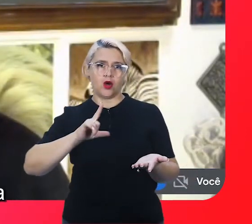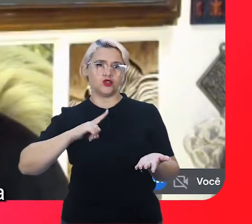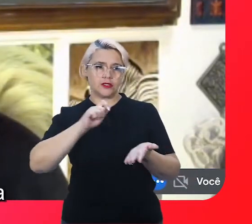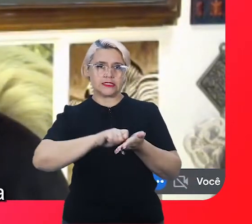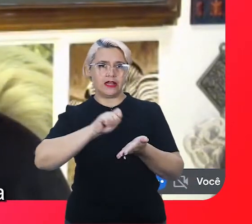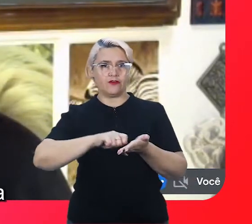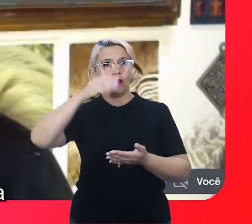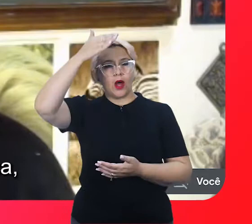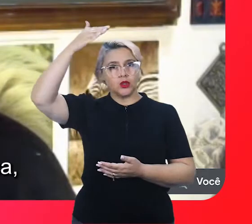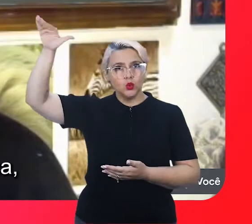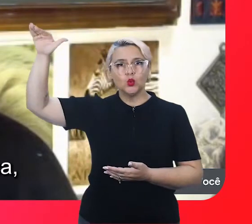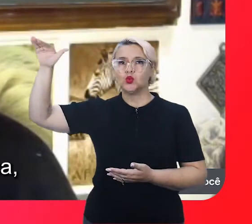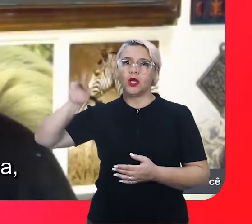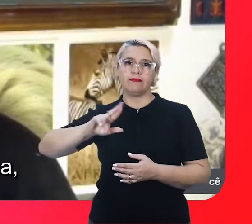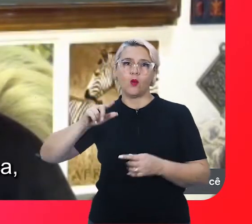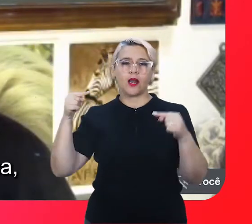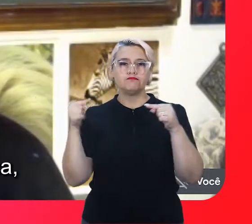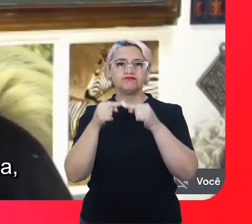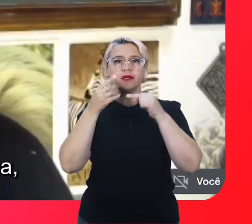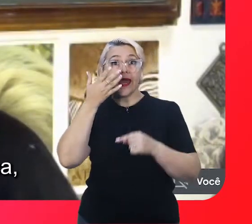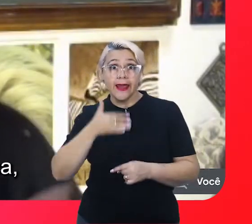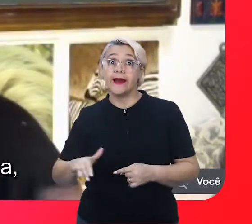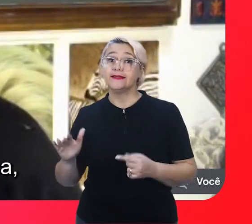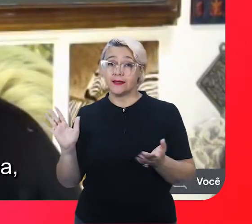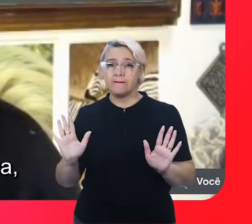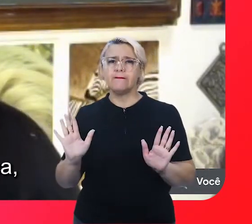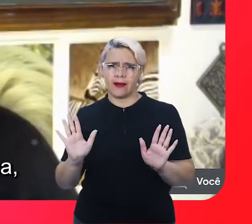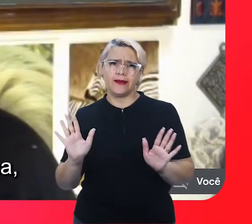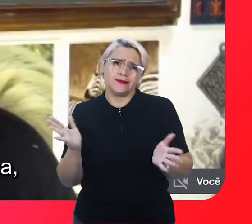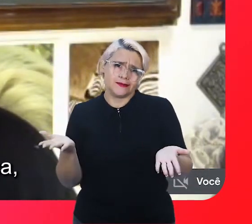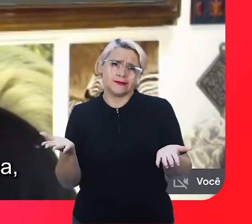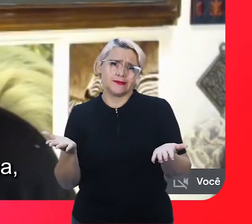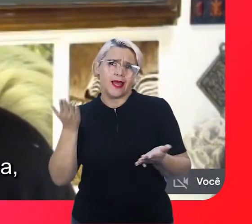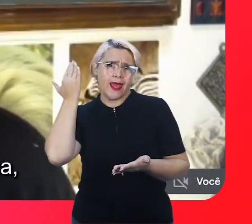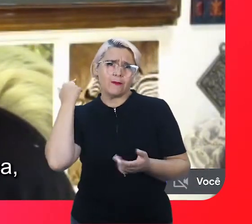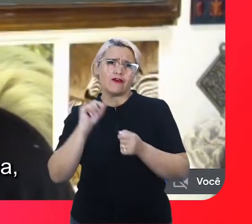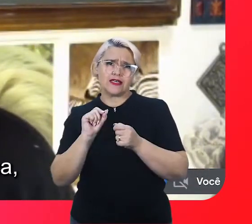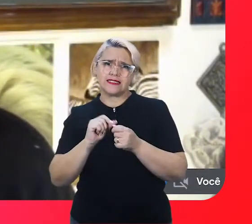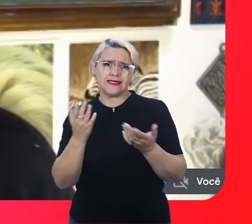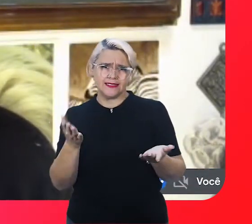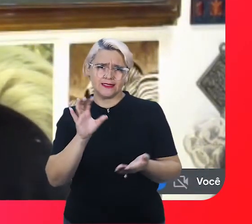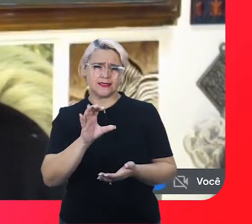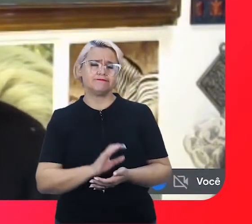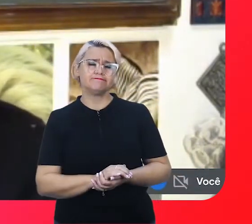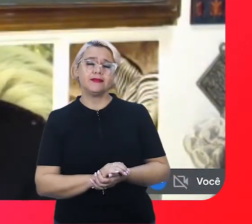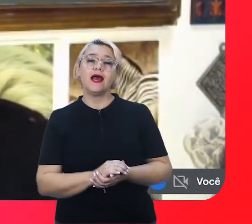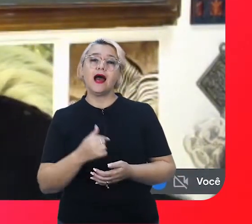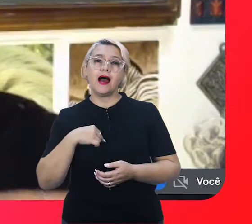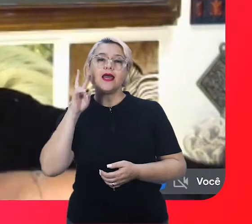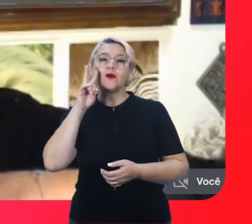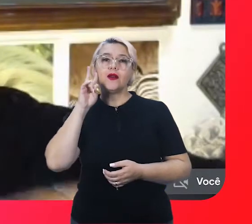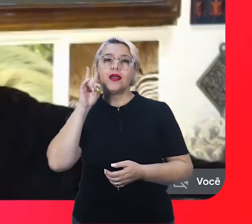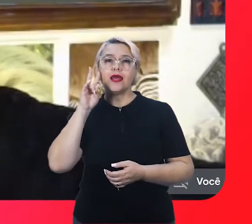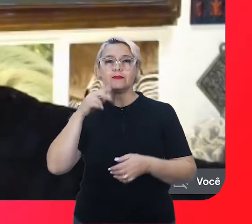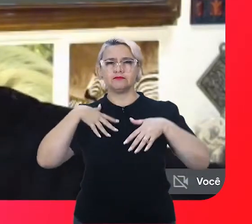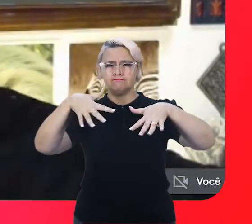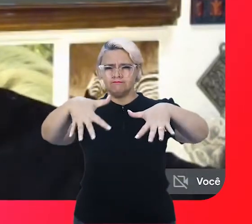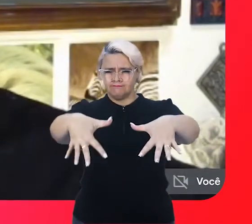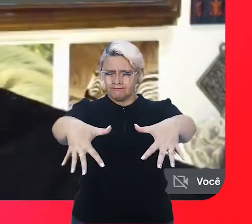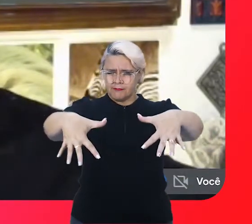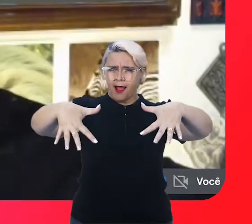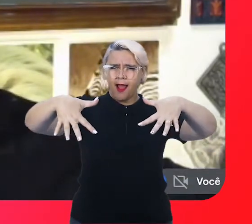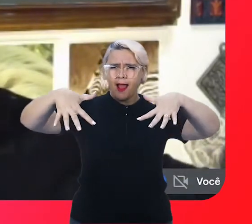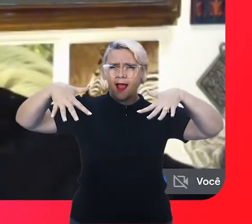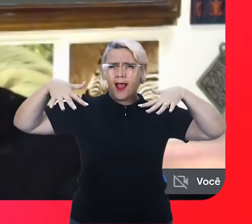para uma pessoa adulta, então não era um discurso adequado para uma criança, mas era o que se fazia na época. Então eu me lembro daquela plateia enorme